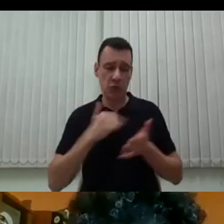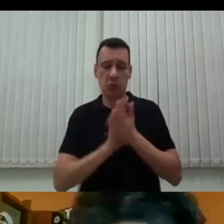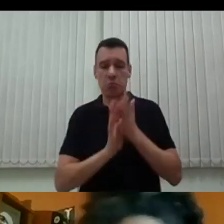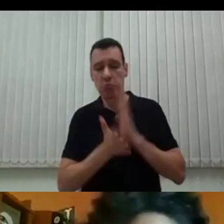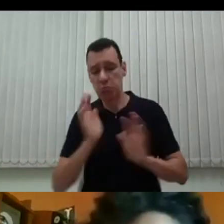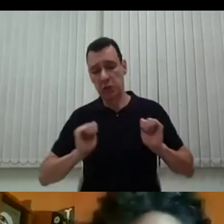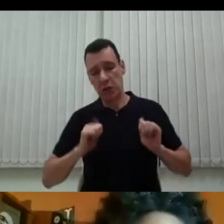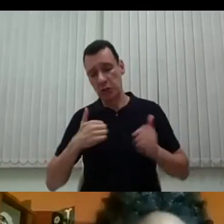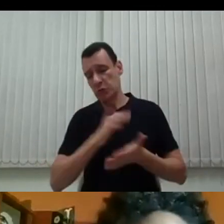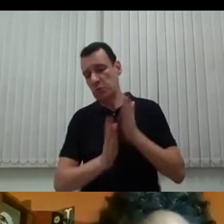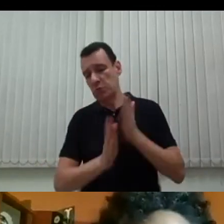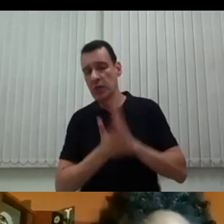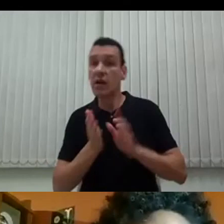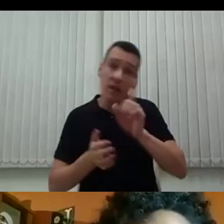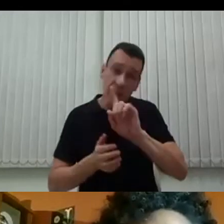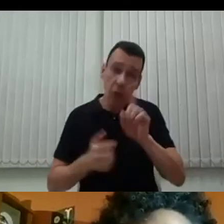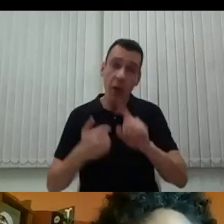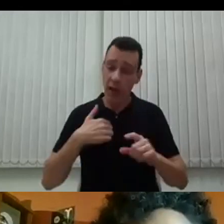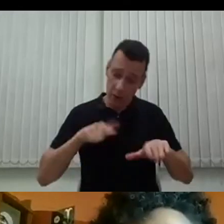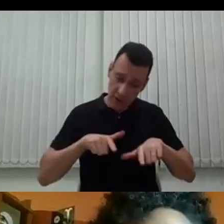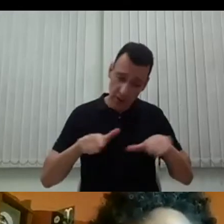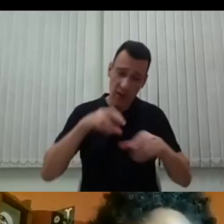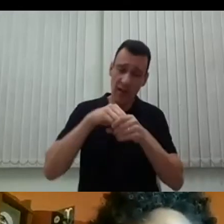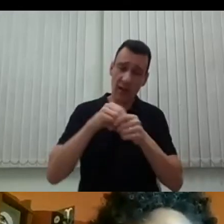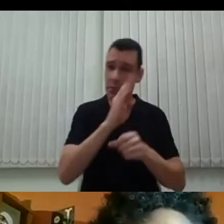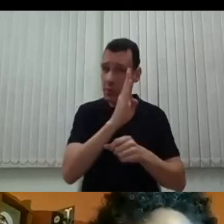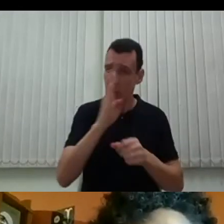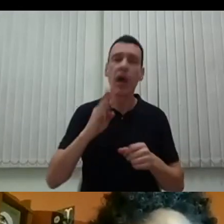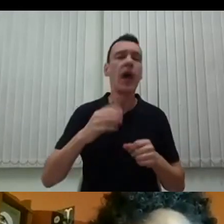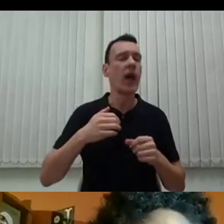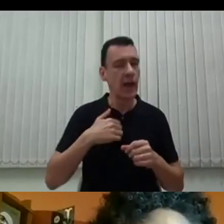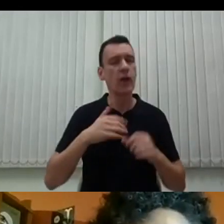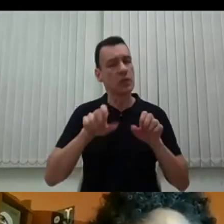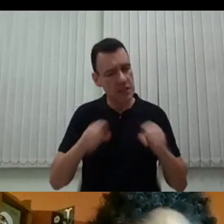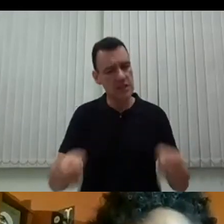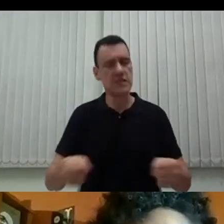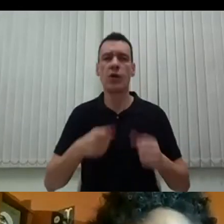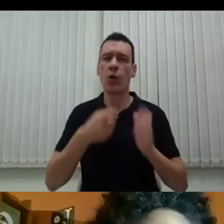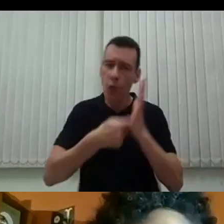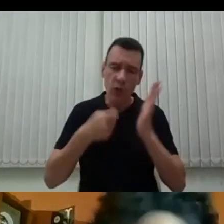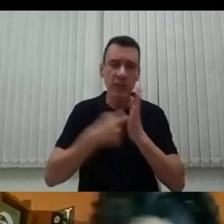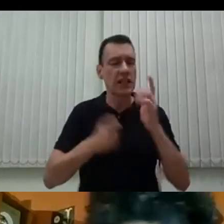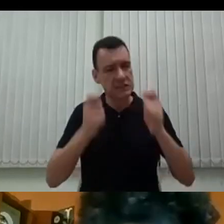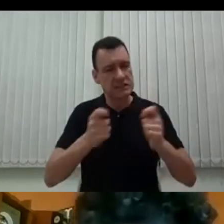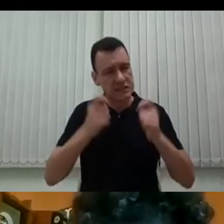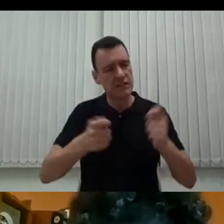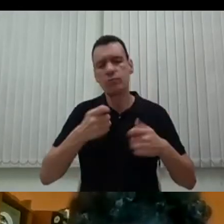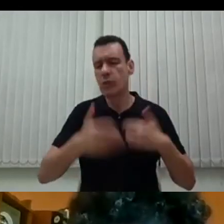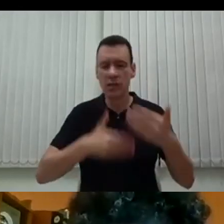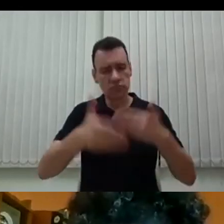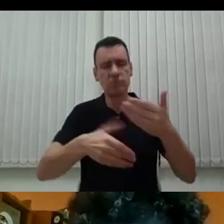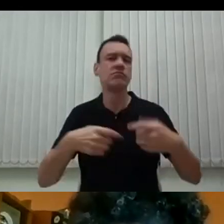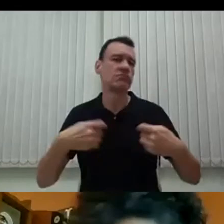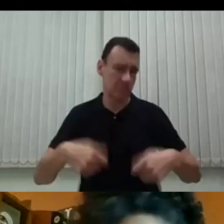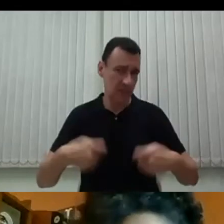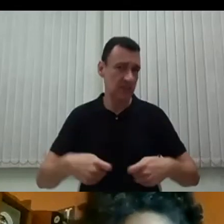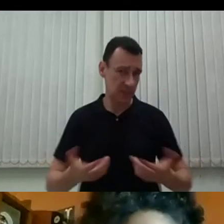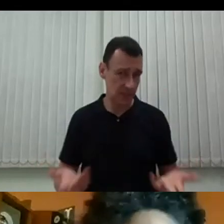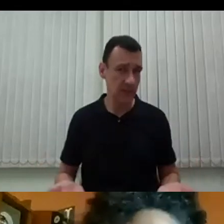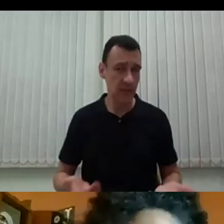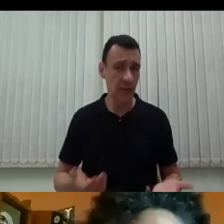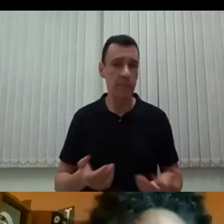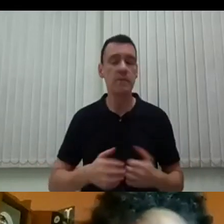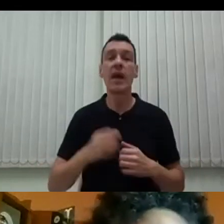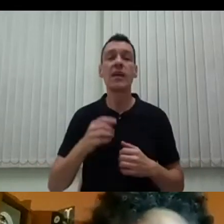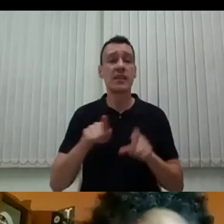10.639? Com projetos de consciência negra, mas que não estejam restritos ao 20 de novembro, ao